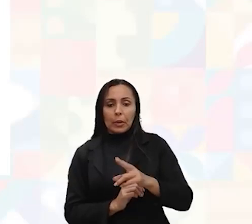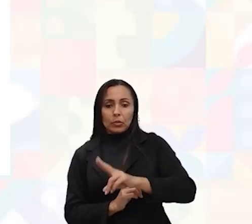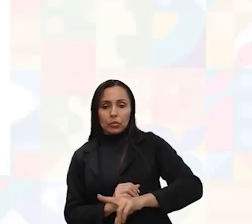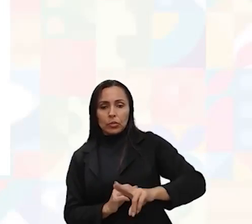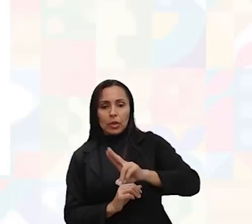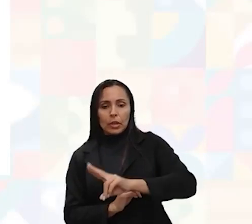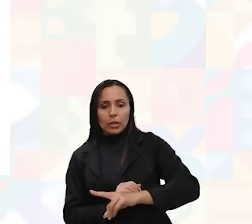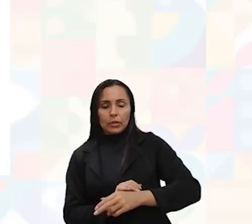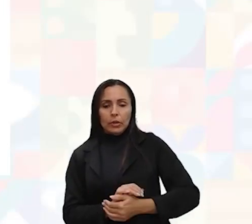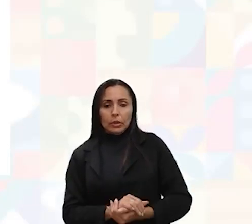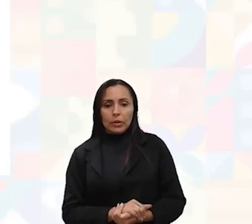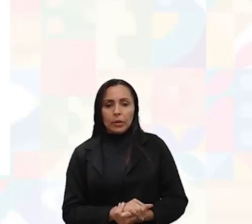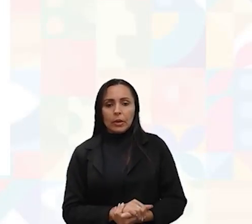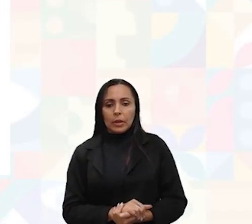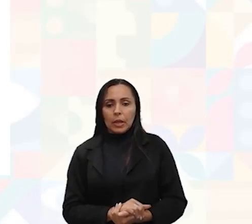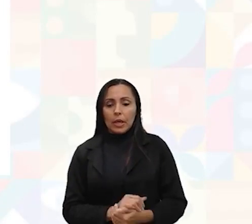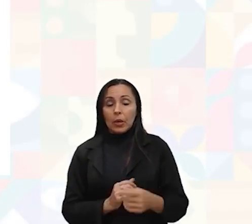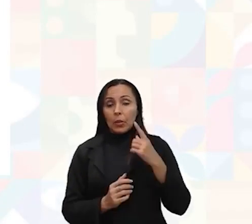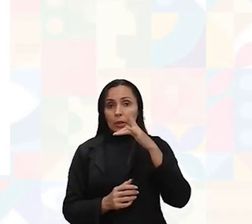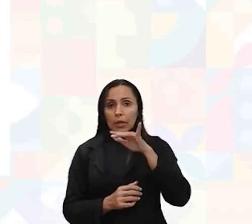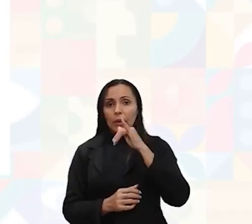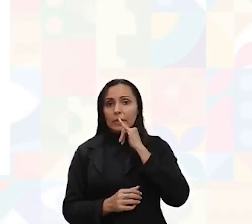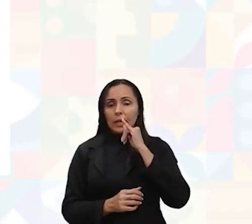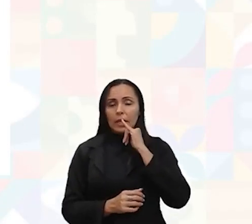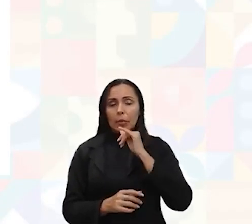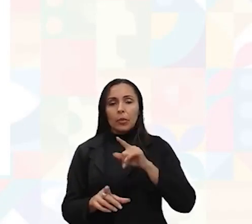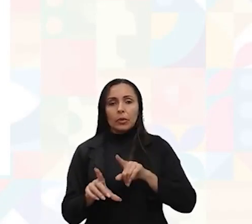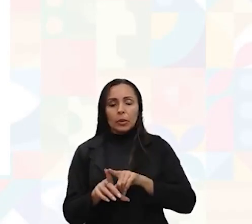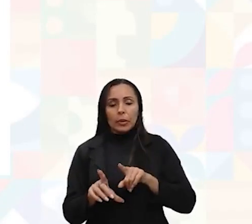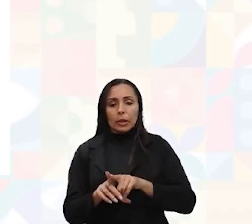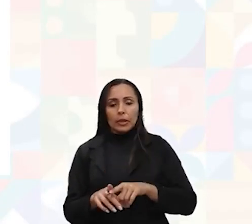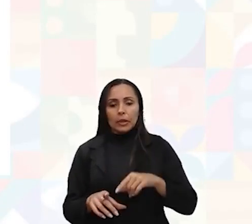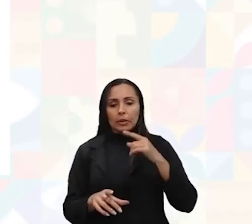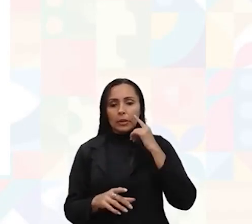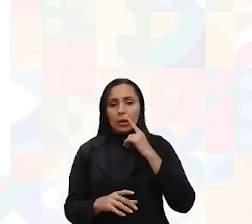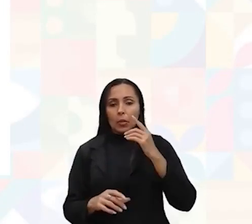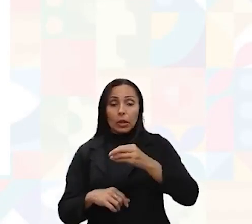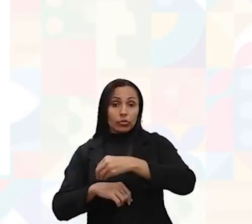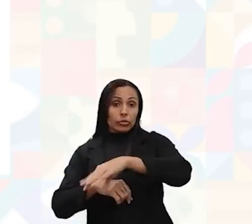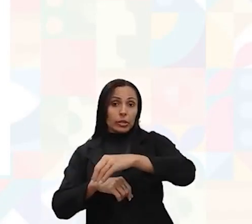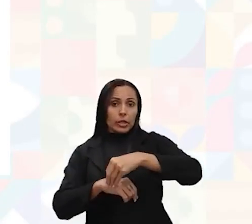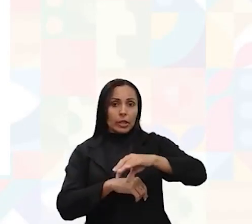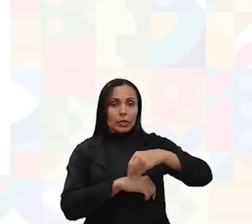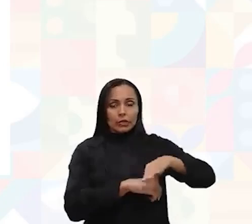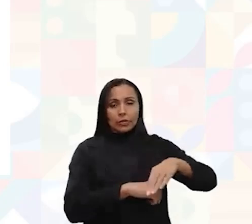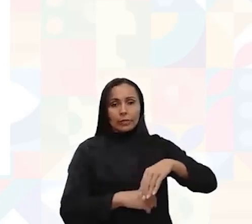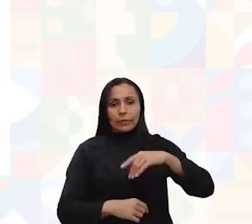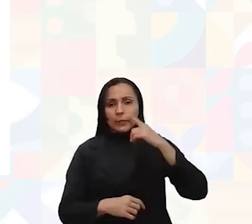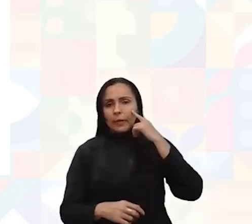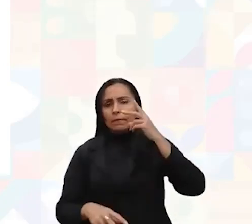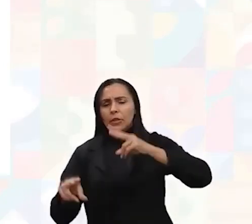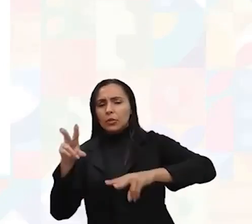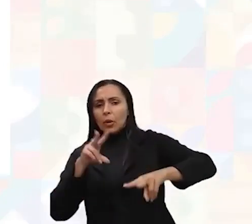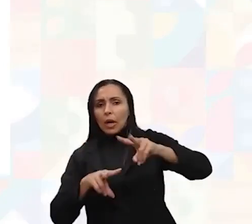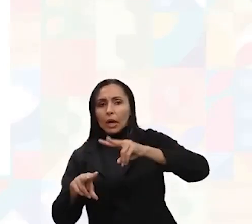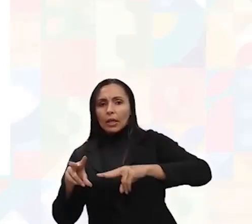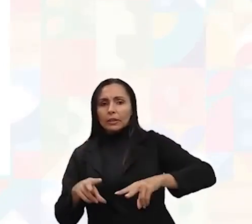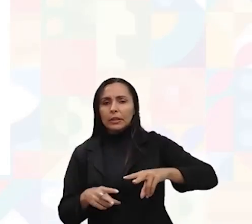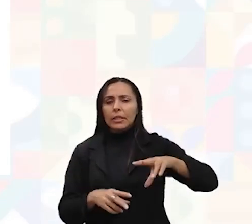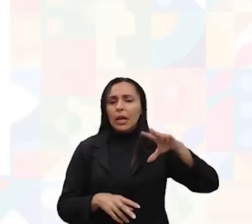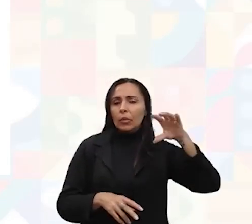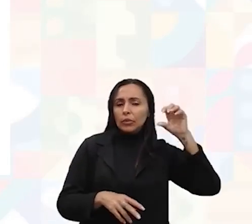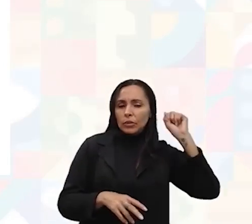E um desses exemplos são as dicas e instruções táteis, visuais e